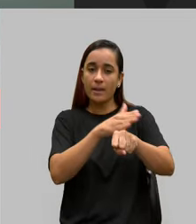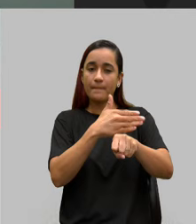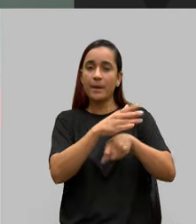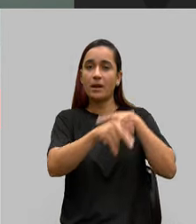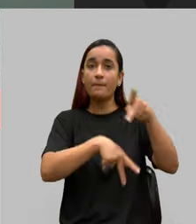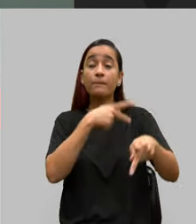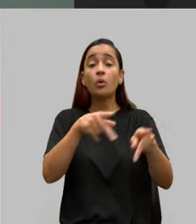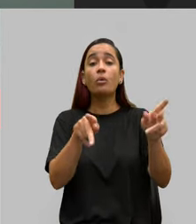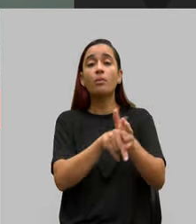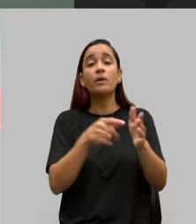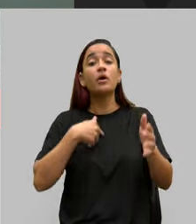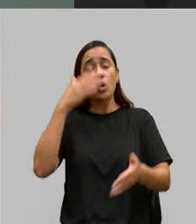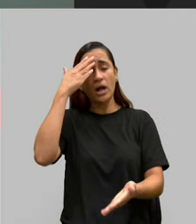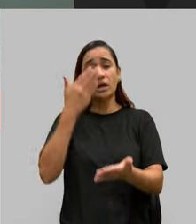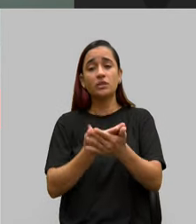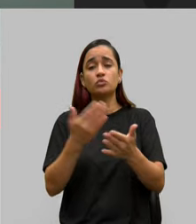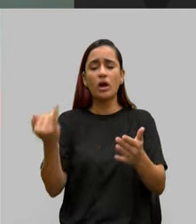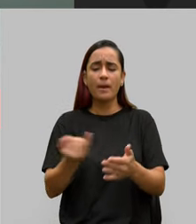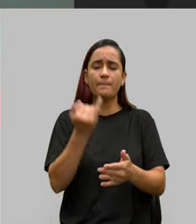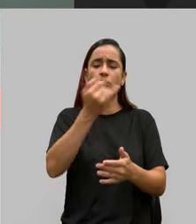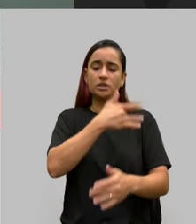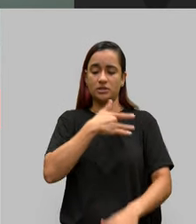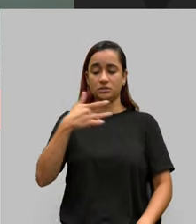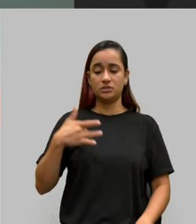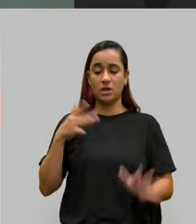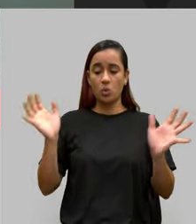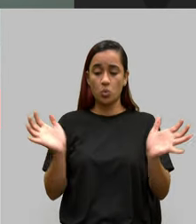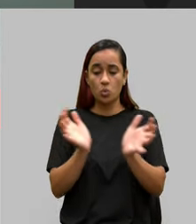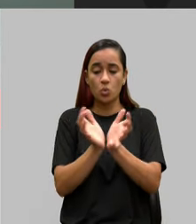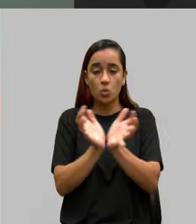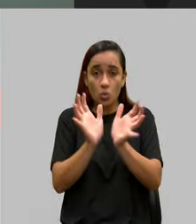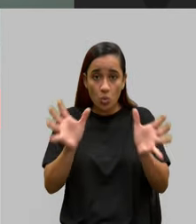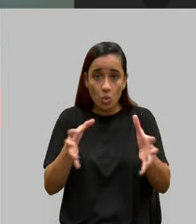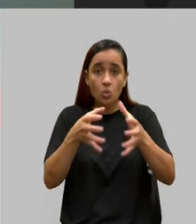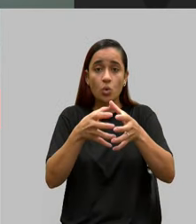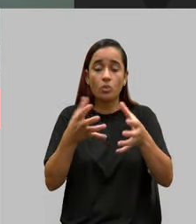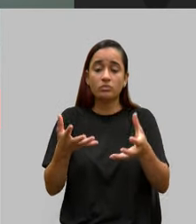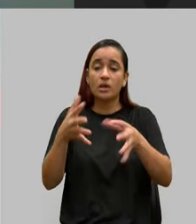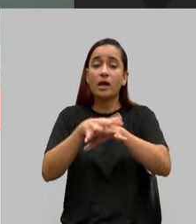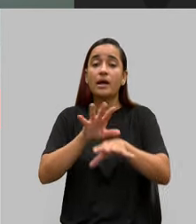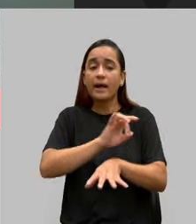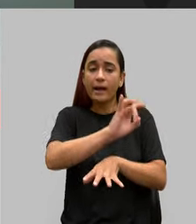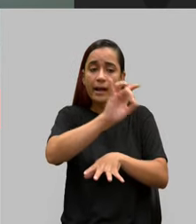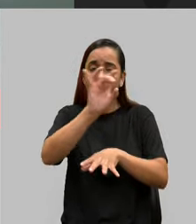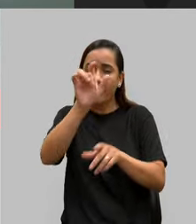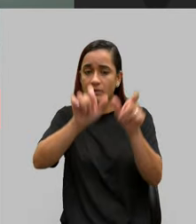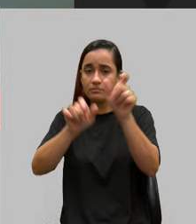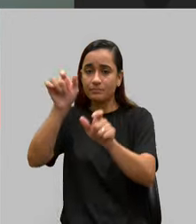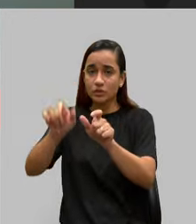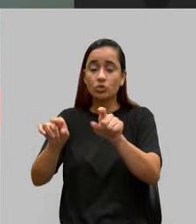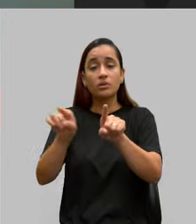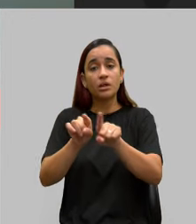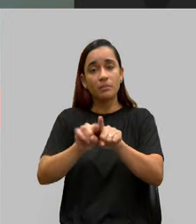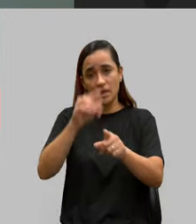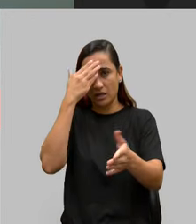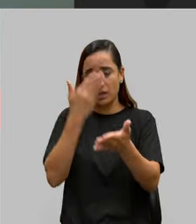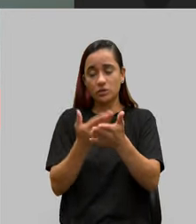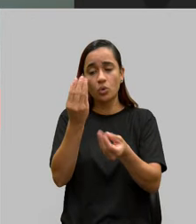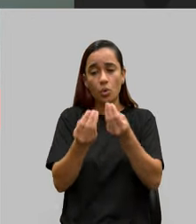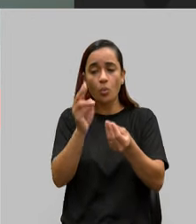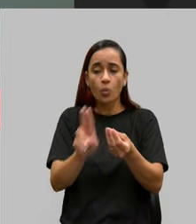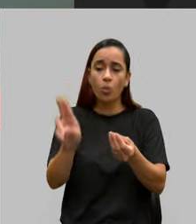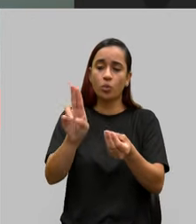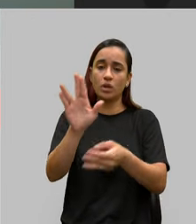importância da saúde coletiva e integrativa de cada indivíduo e aposto na cannabis ativa como manutenção da saúde